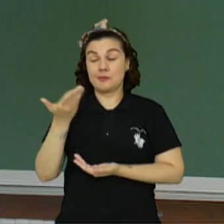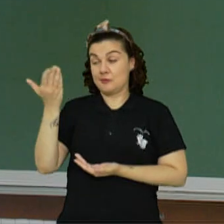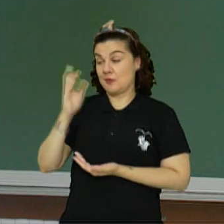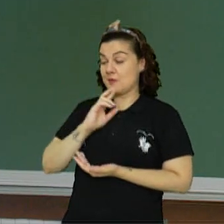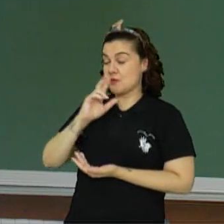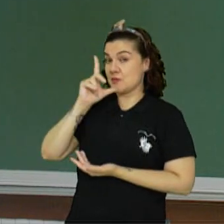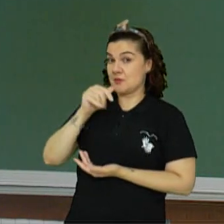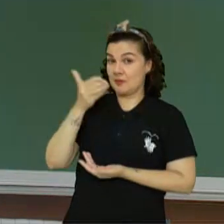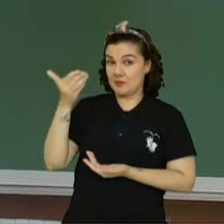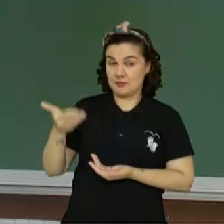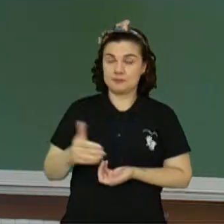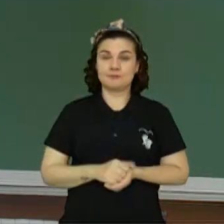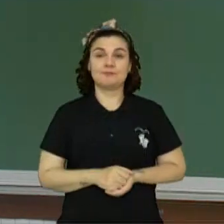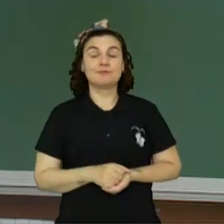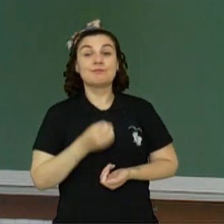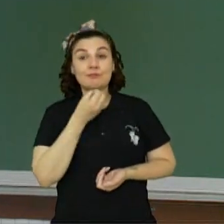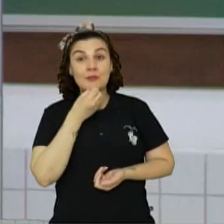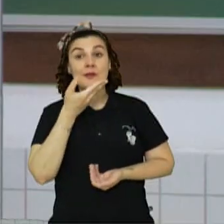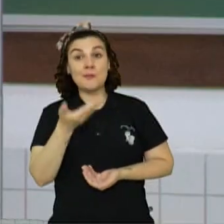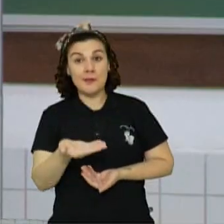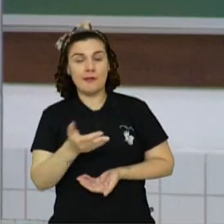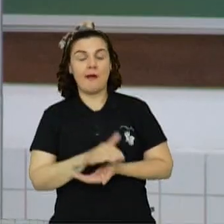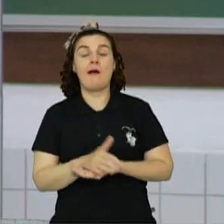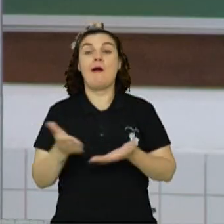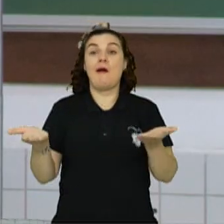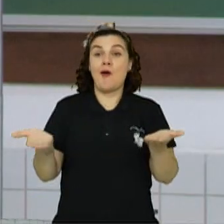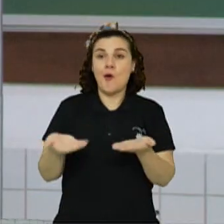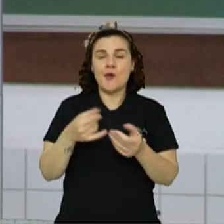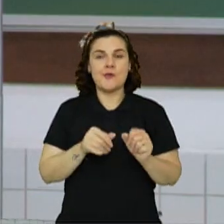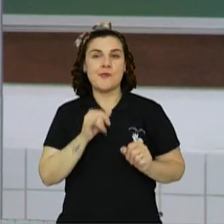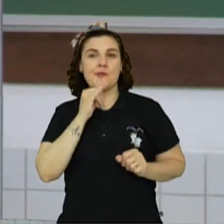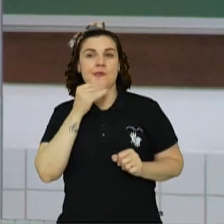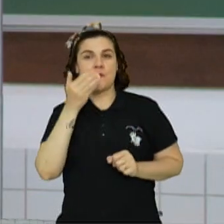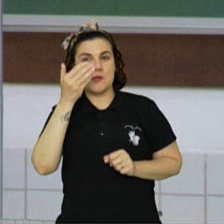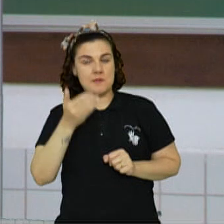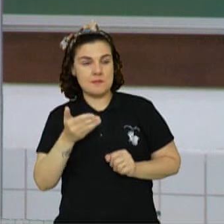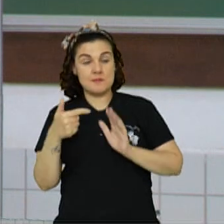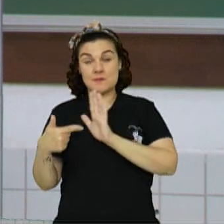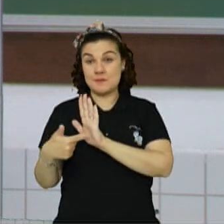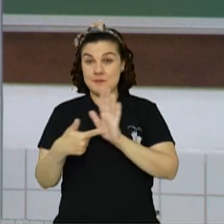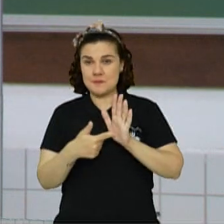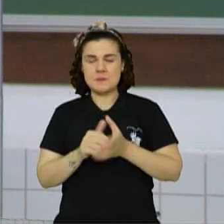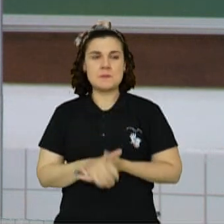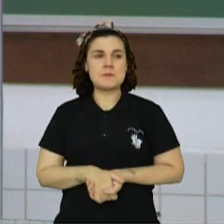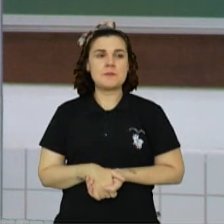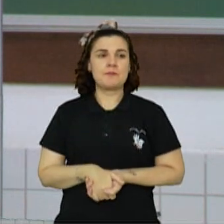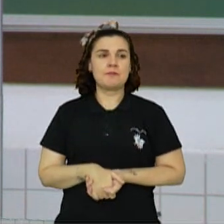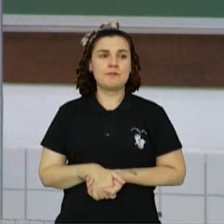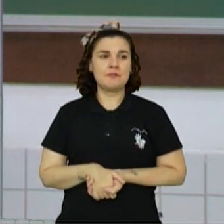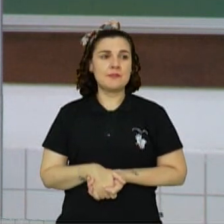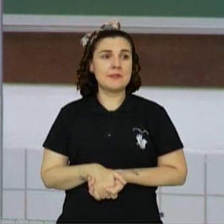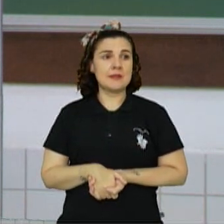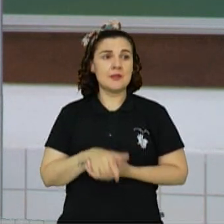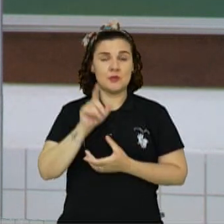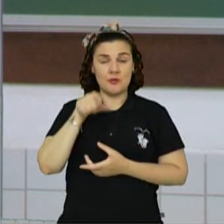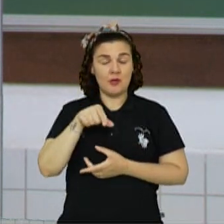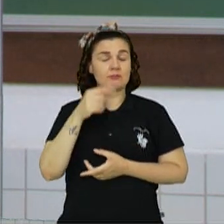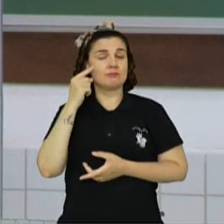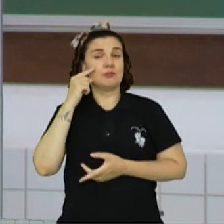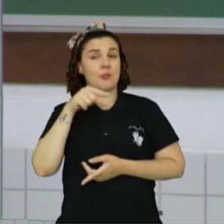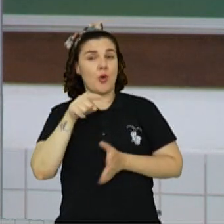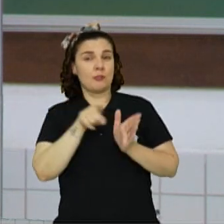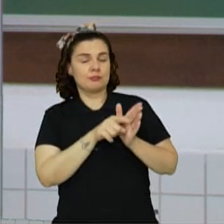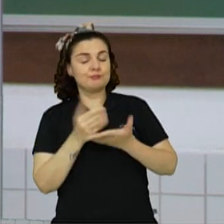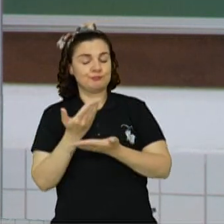dada. Pois bem, gente, eu quero demonstrar aqui para vocês uma coisinha e que vem de encontro